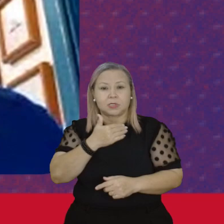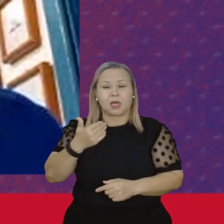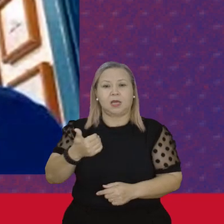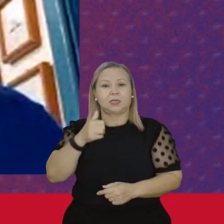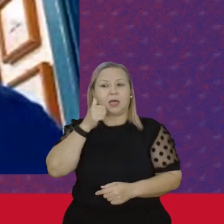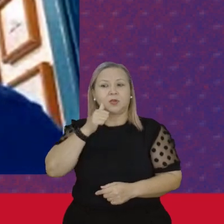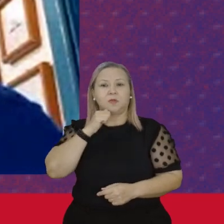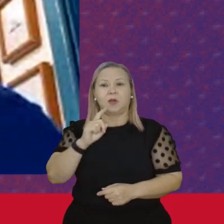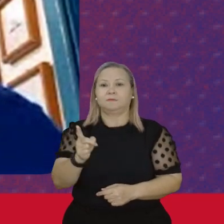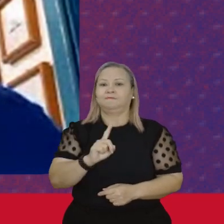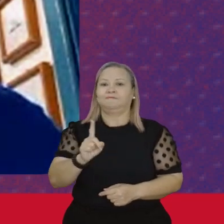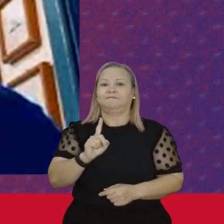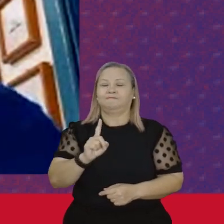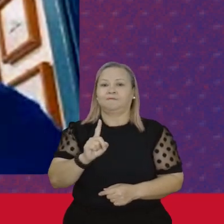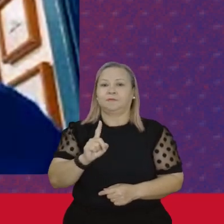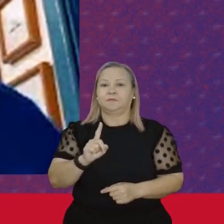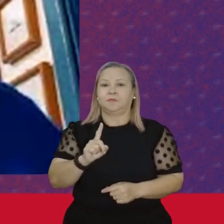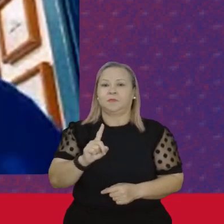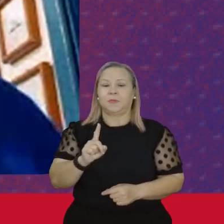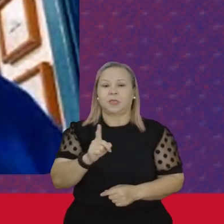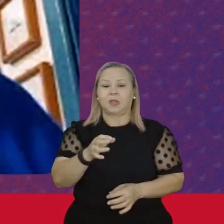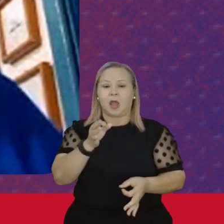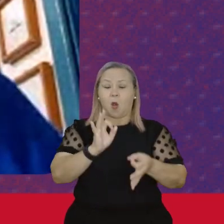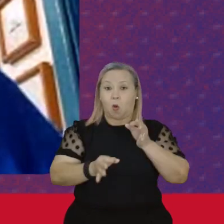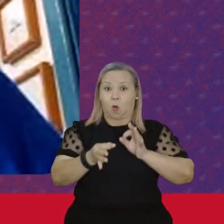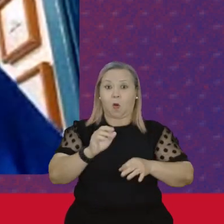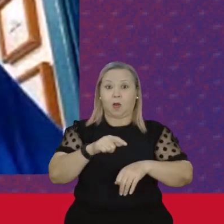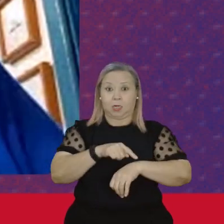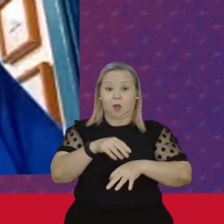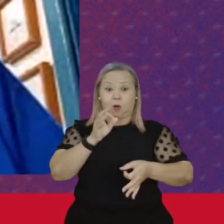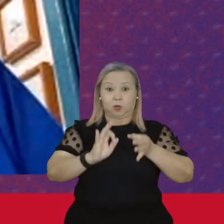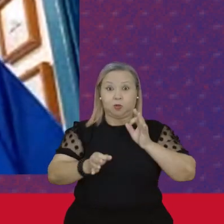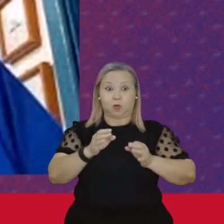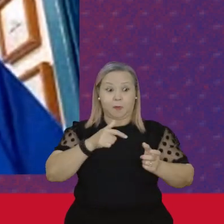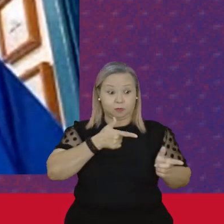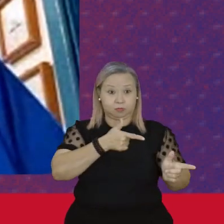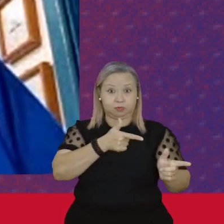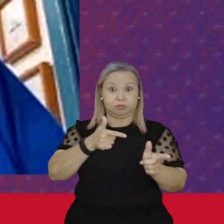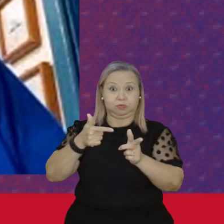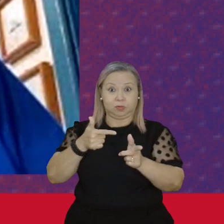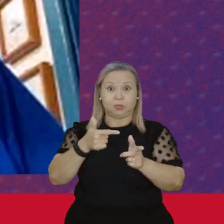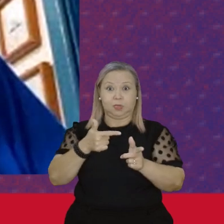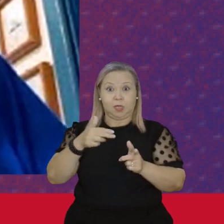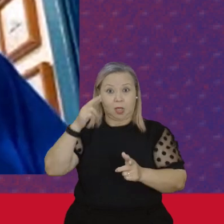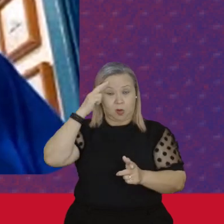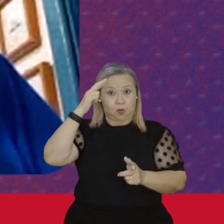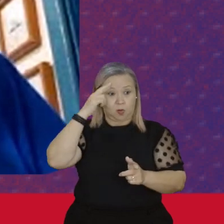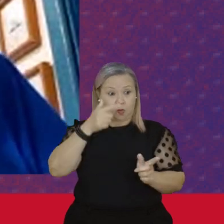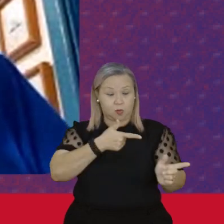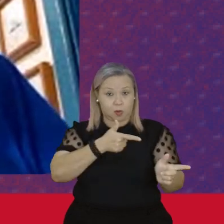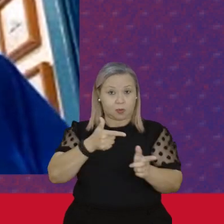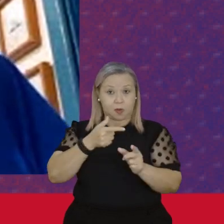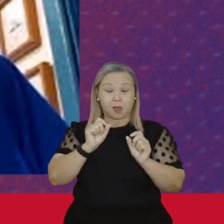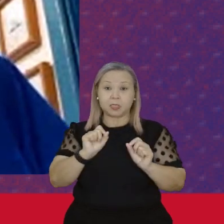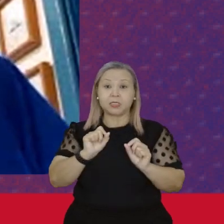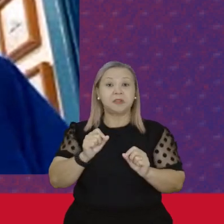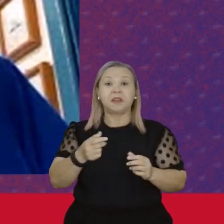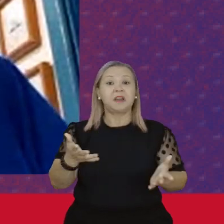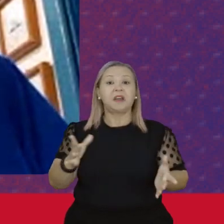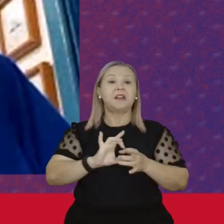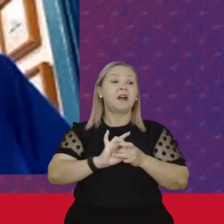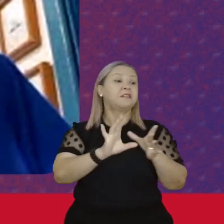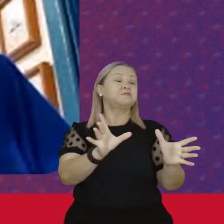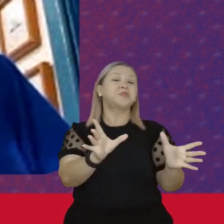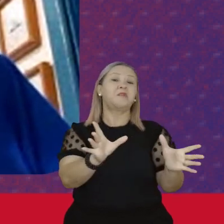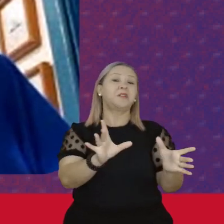na hora do julgamento do assassino, né, do réu, ele era